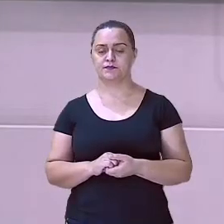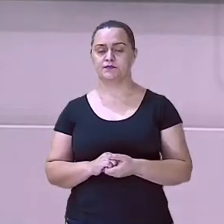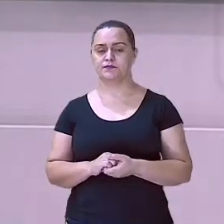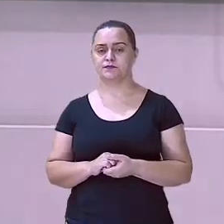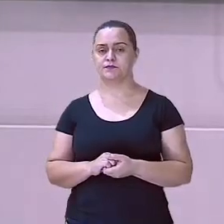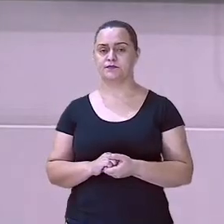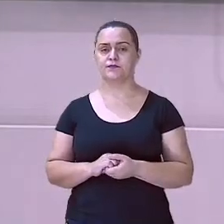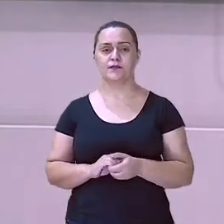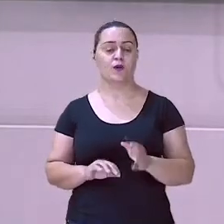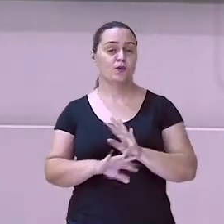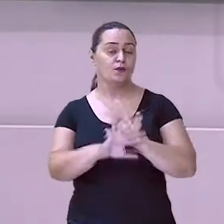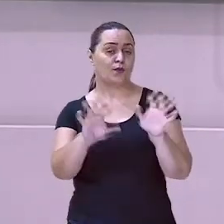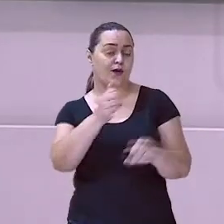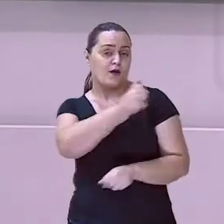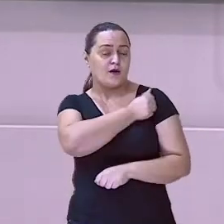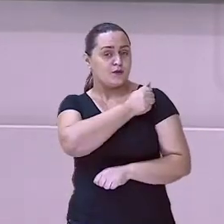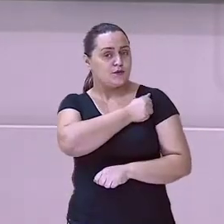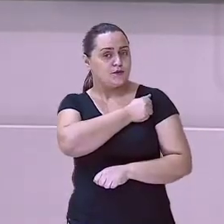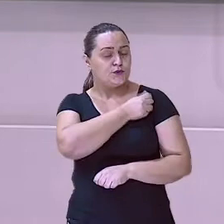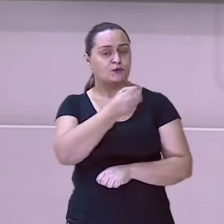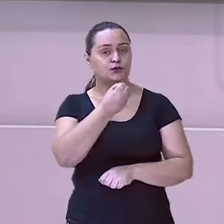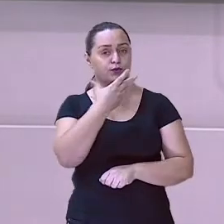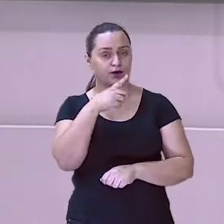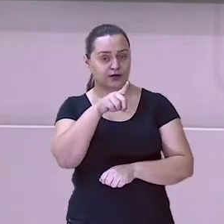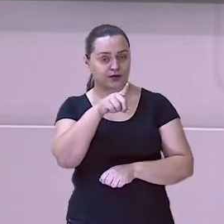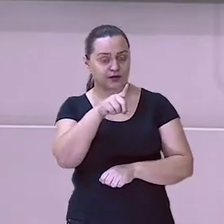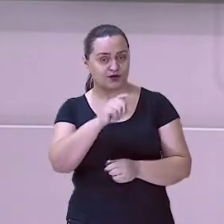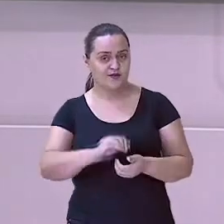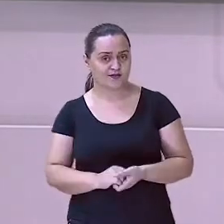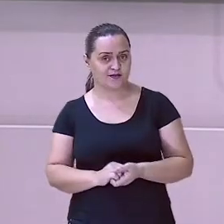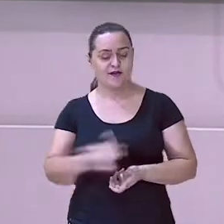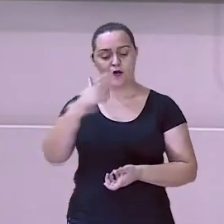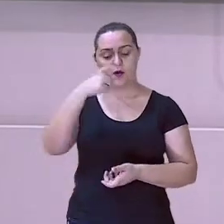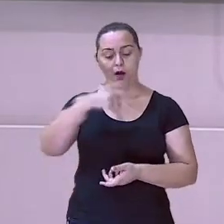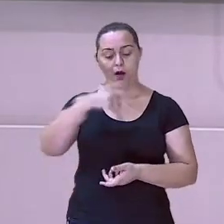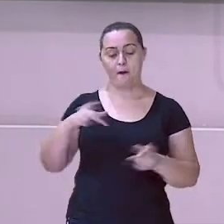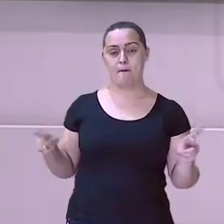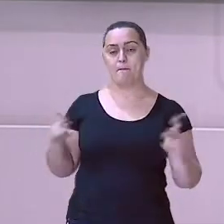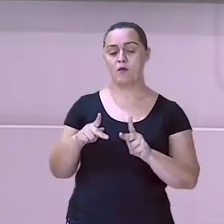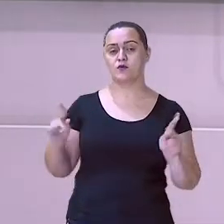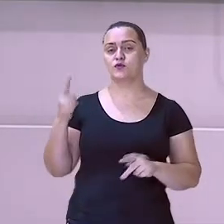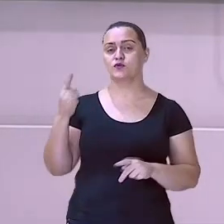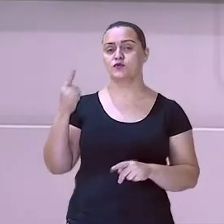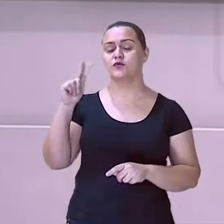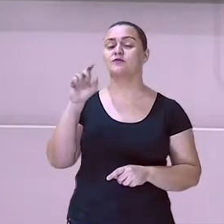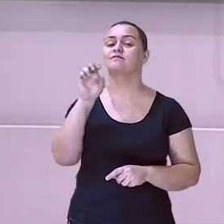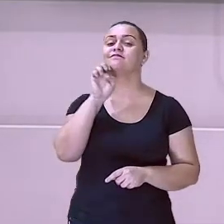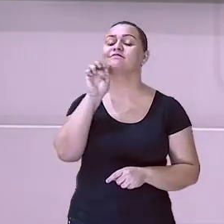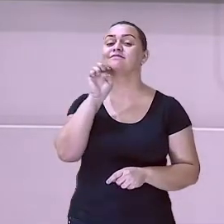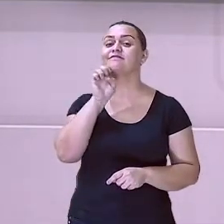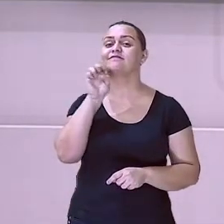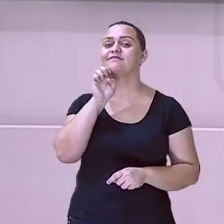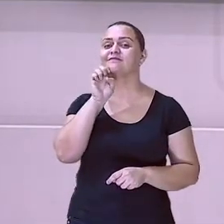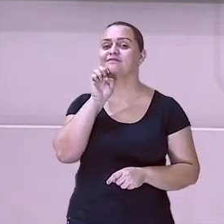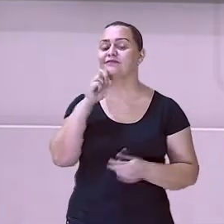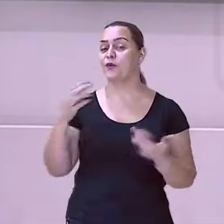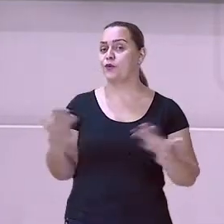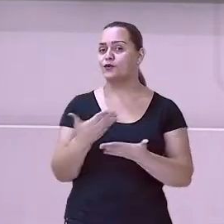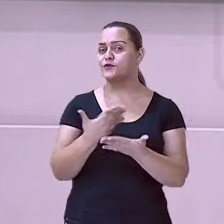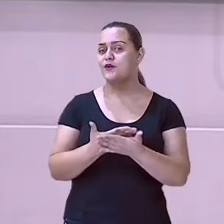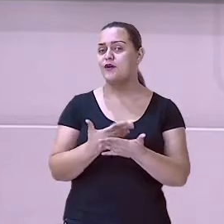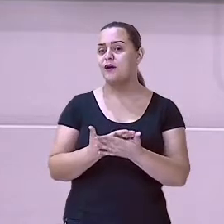Olá, estudante! Tudo bem? Eu sou Eliane, sua professora de Geografia. E essa é a nossa aula de